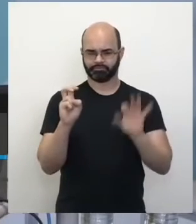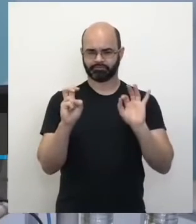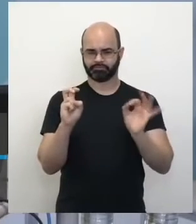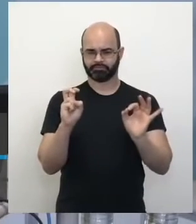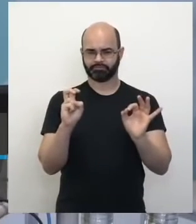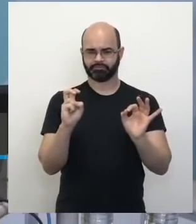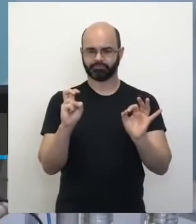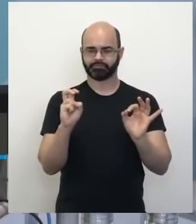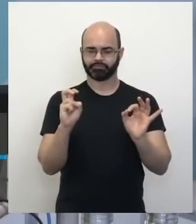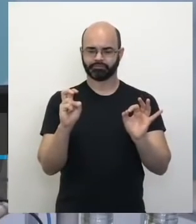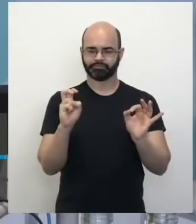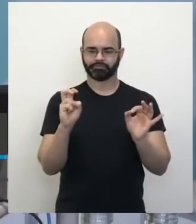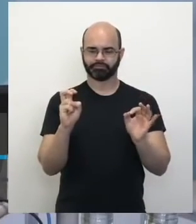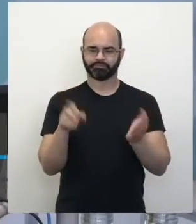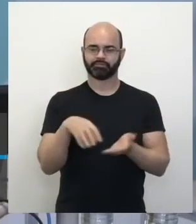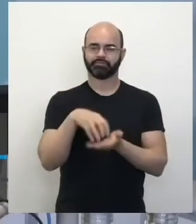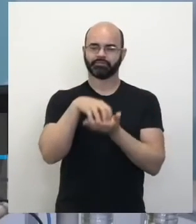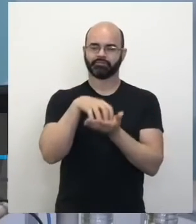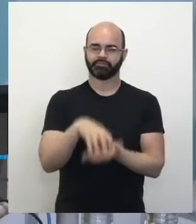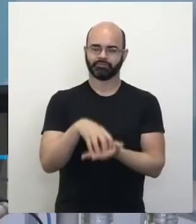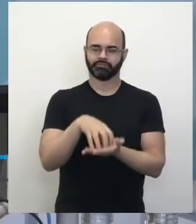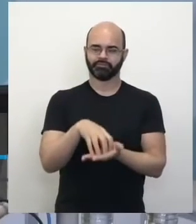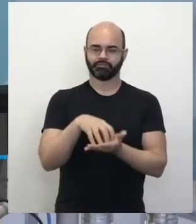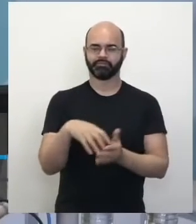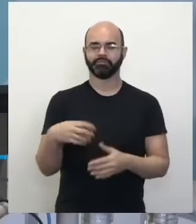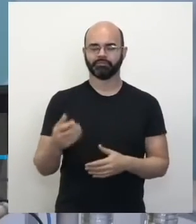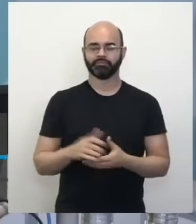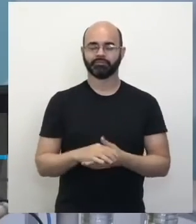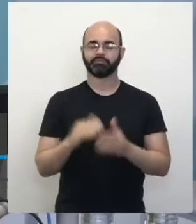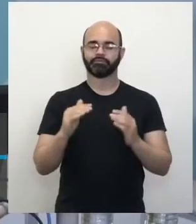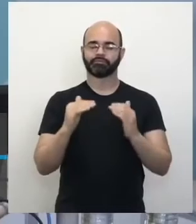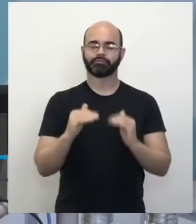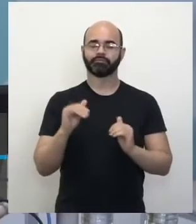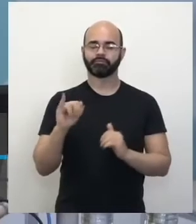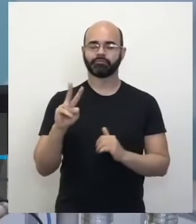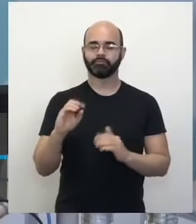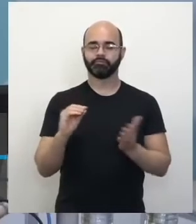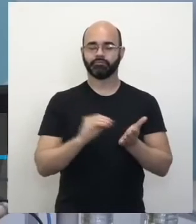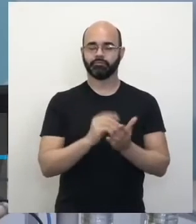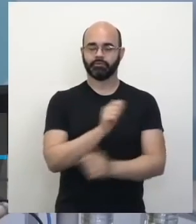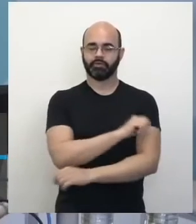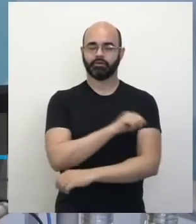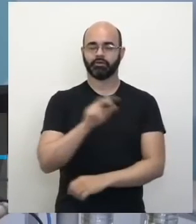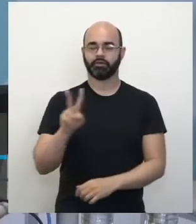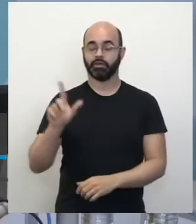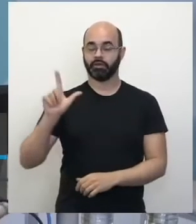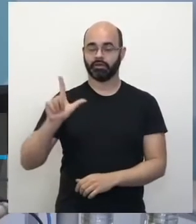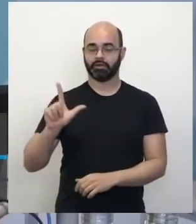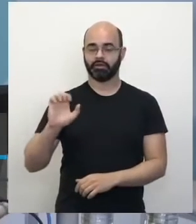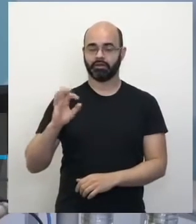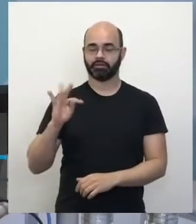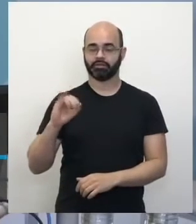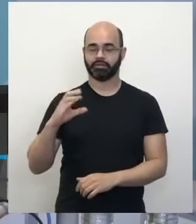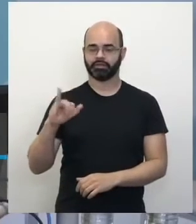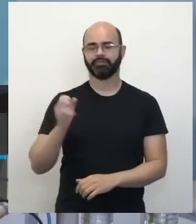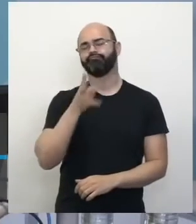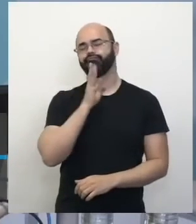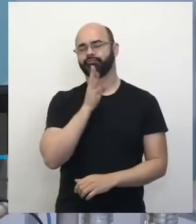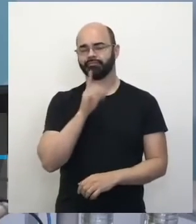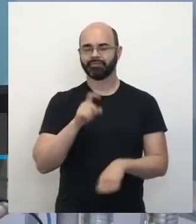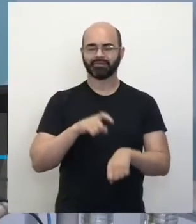o 5 ali, ela refere-se à balança. Professor Ivo colocando aqui, ó, da Letícia, no 3. Conheço, serve para medir